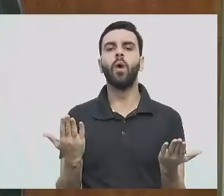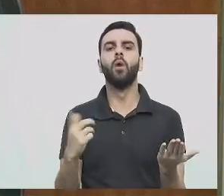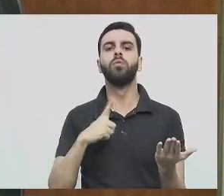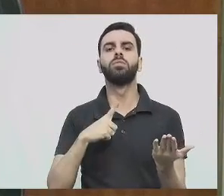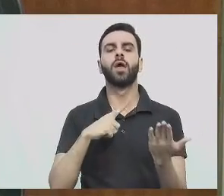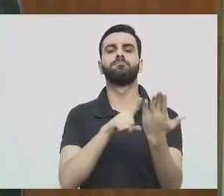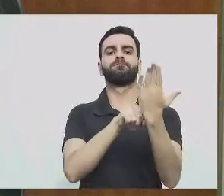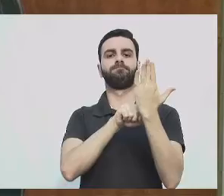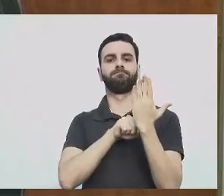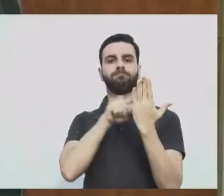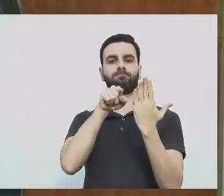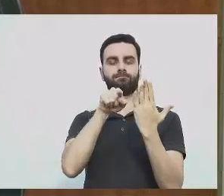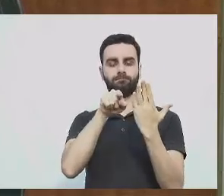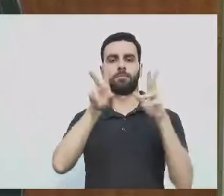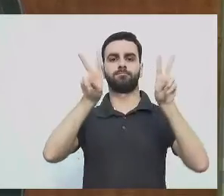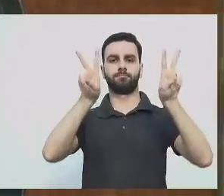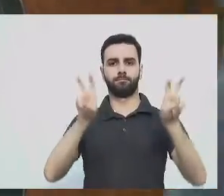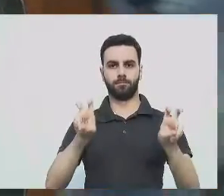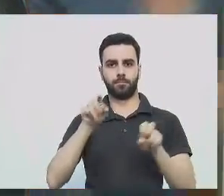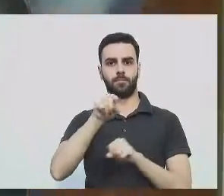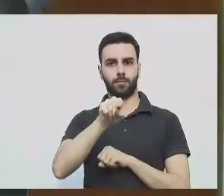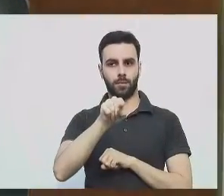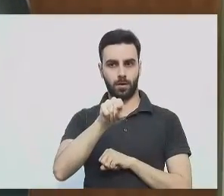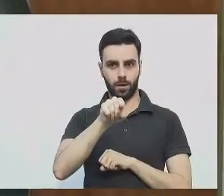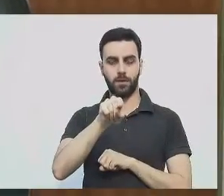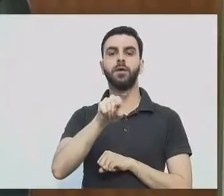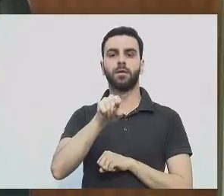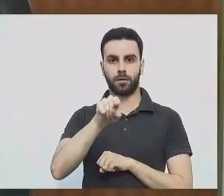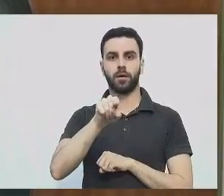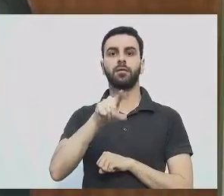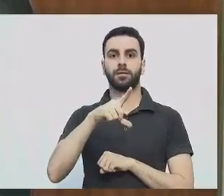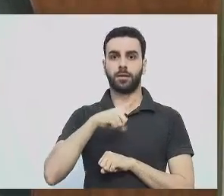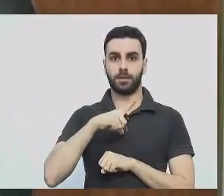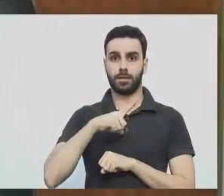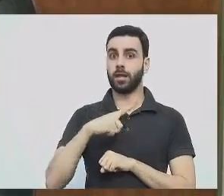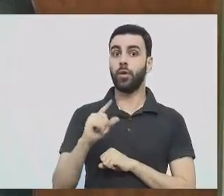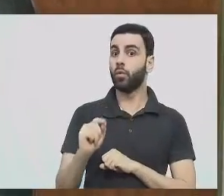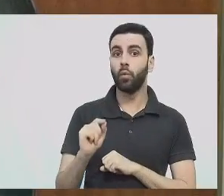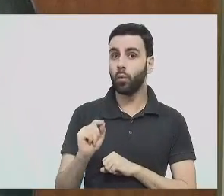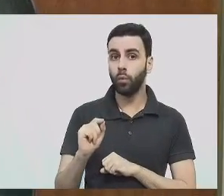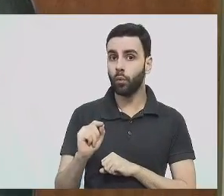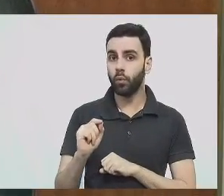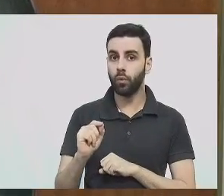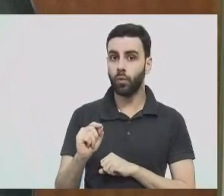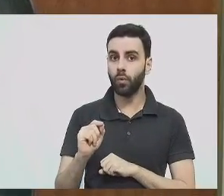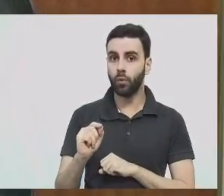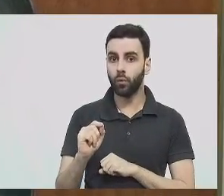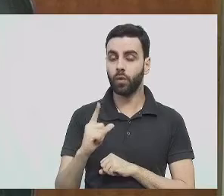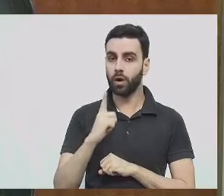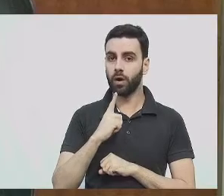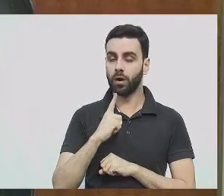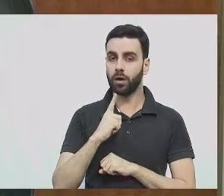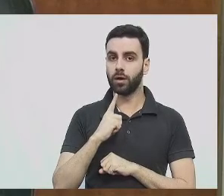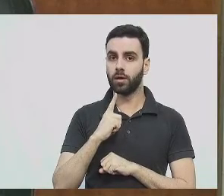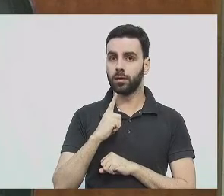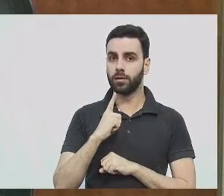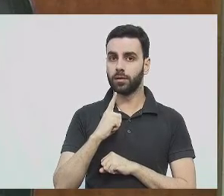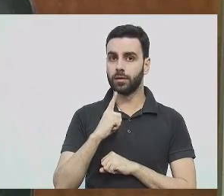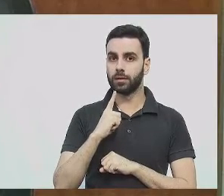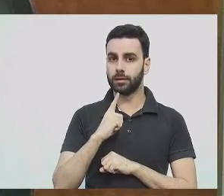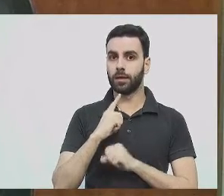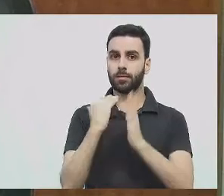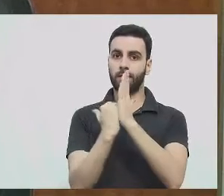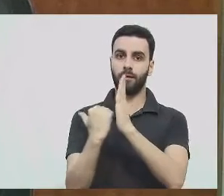lá falando que vai aumentar, vereador Paulo Sérgio Totti,